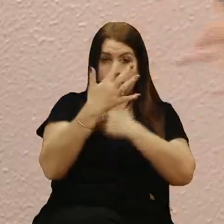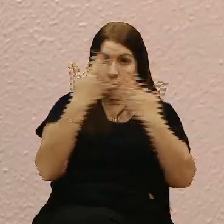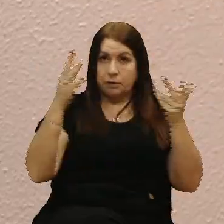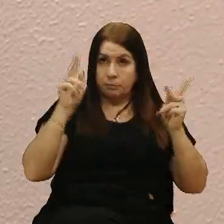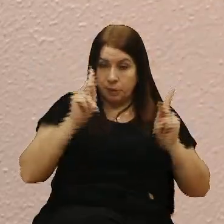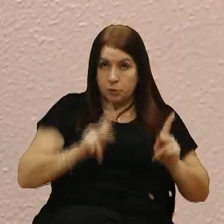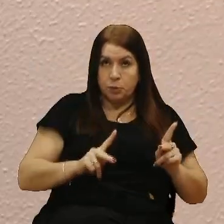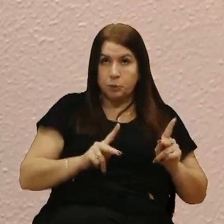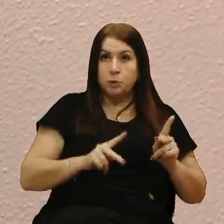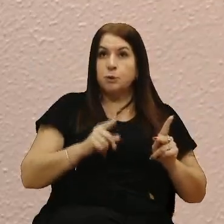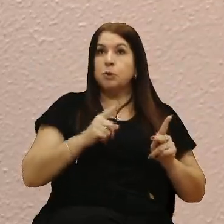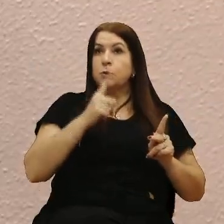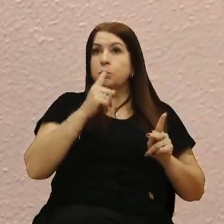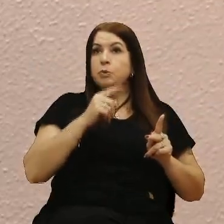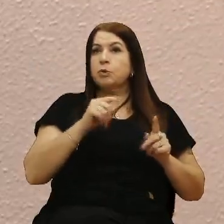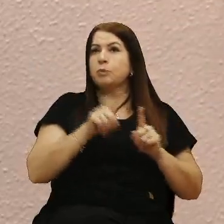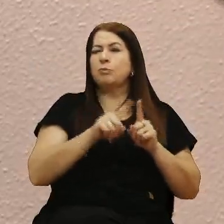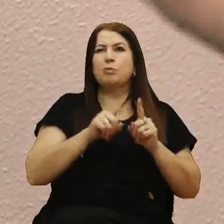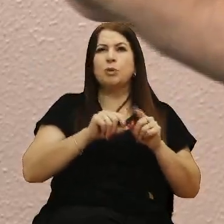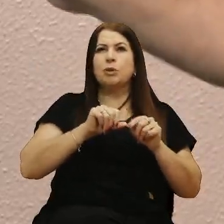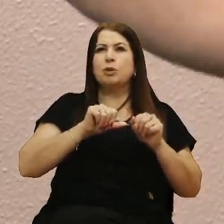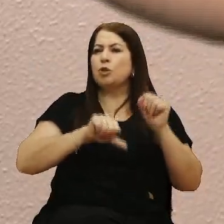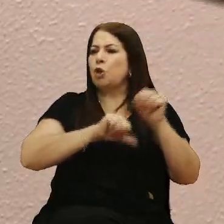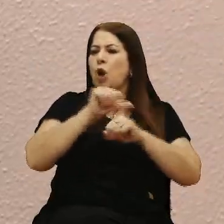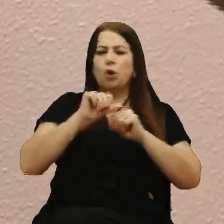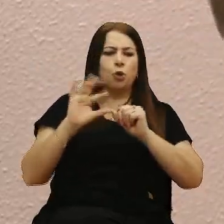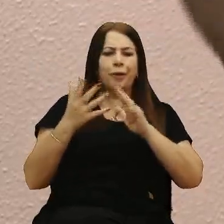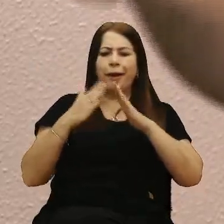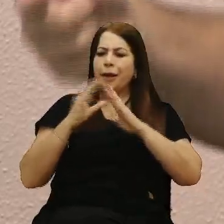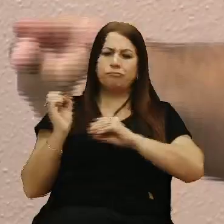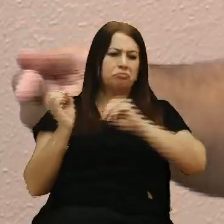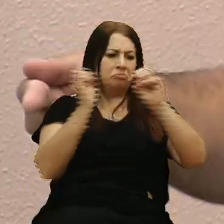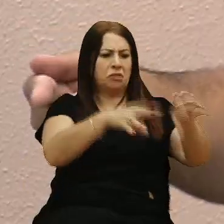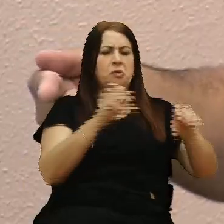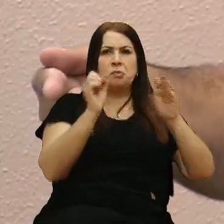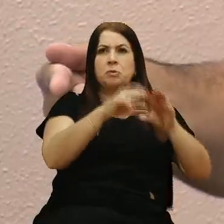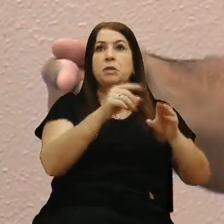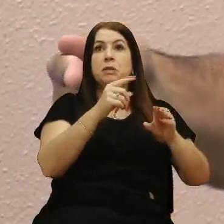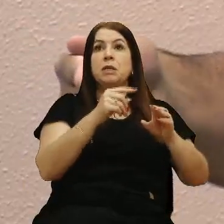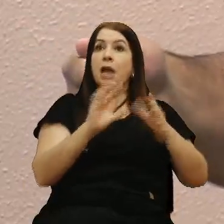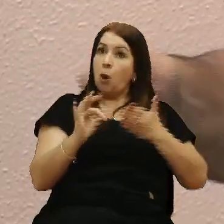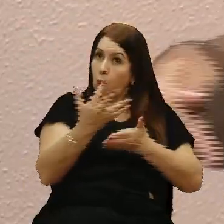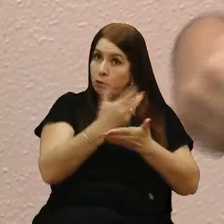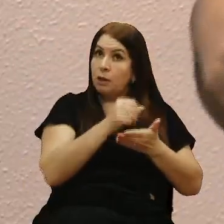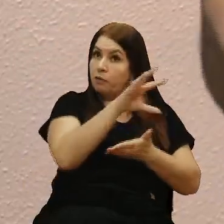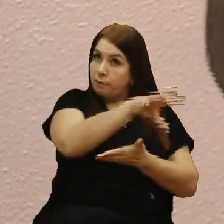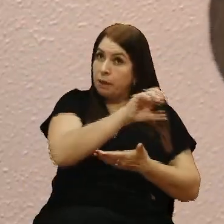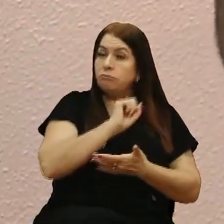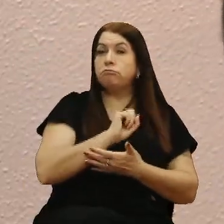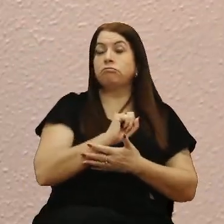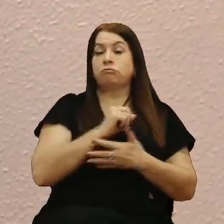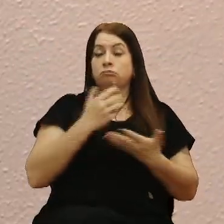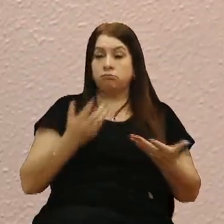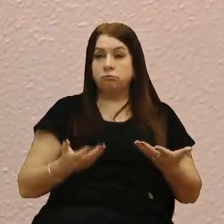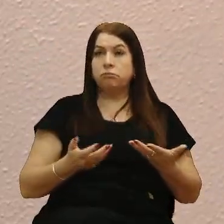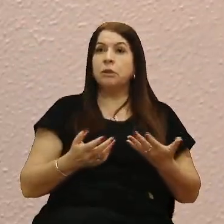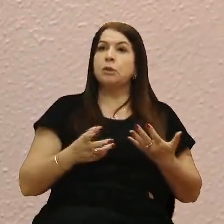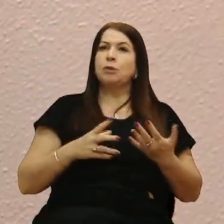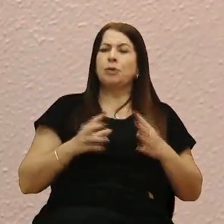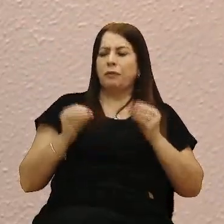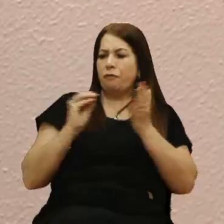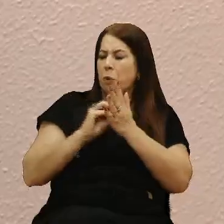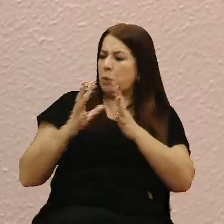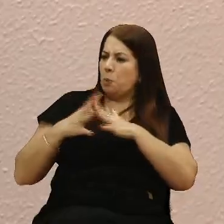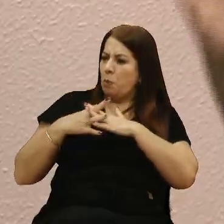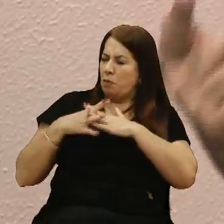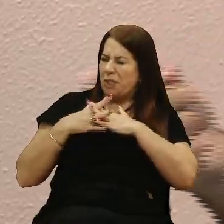pessoas colocam mudanças na frente da casa, é a Codeca que vai recolher, né? Com essa